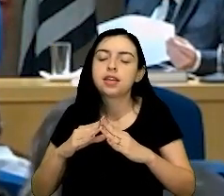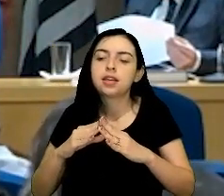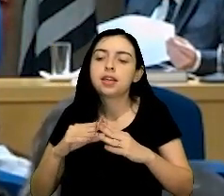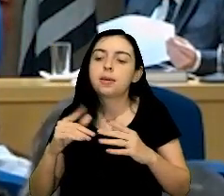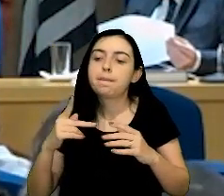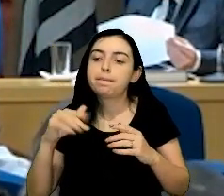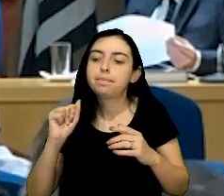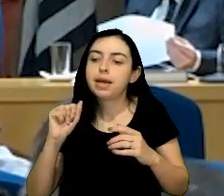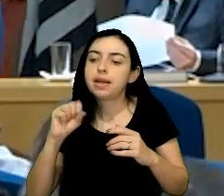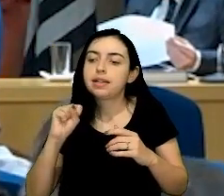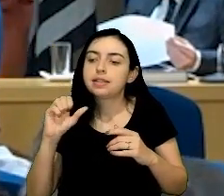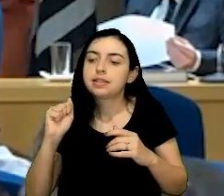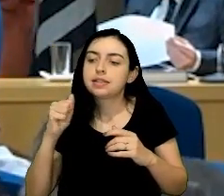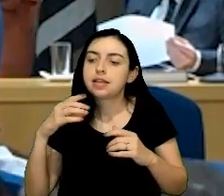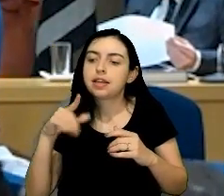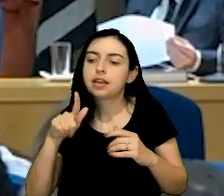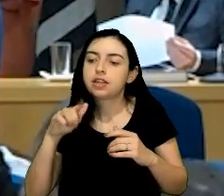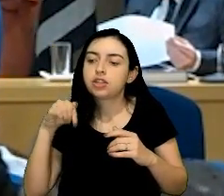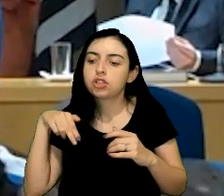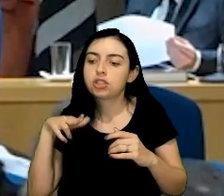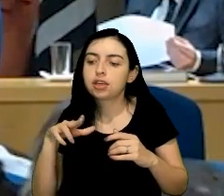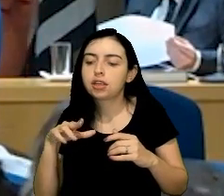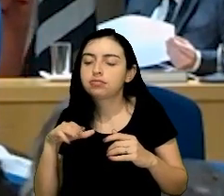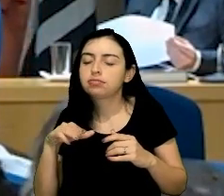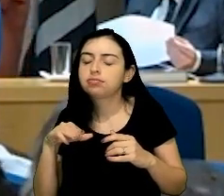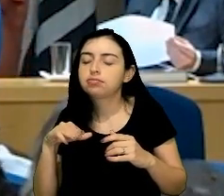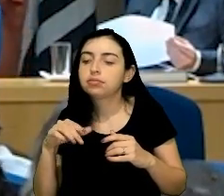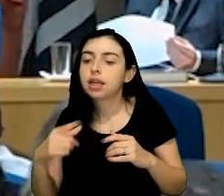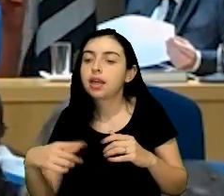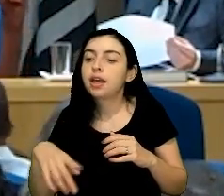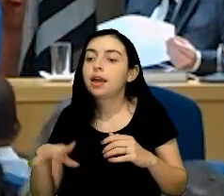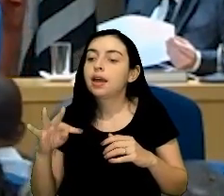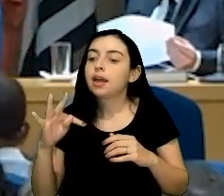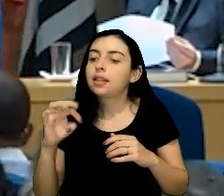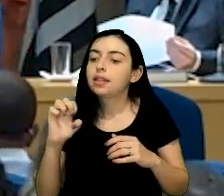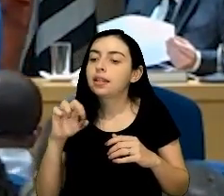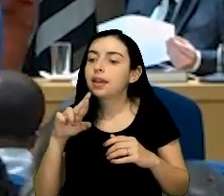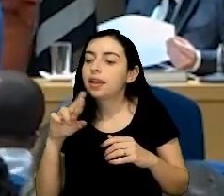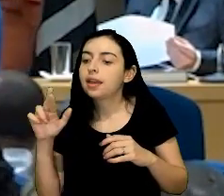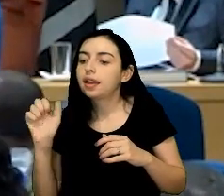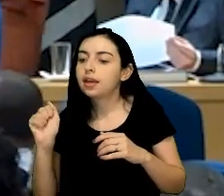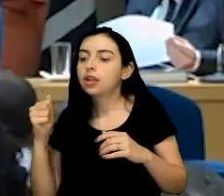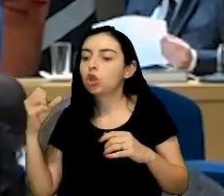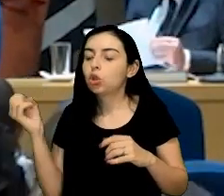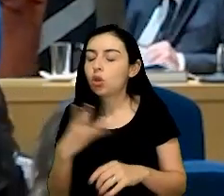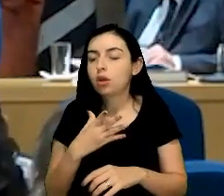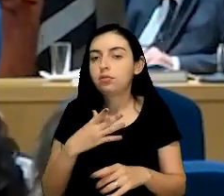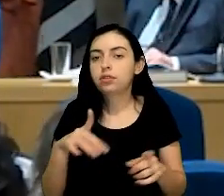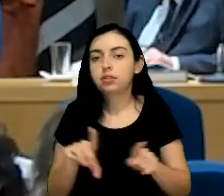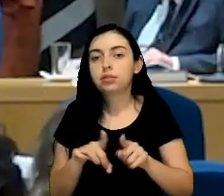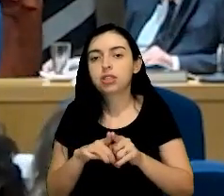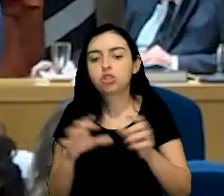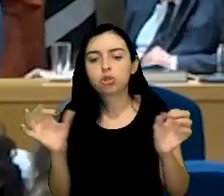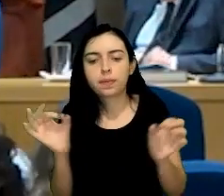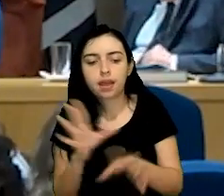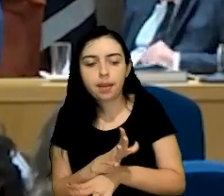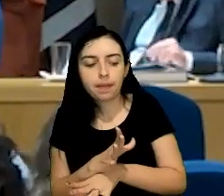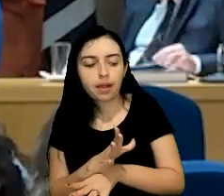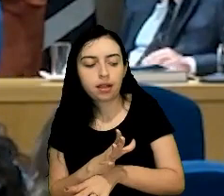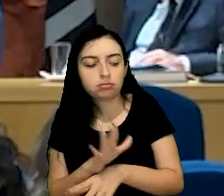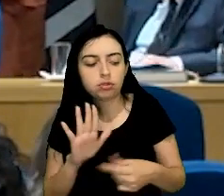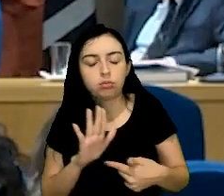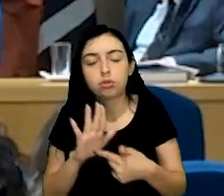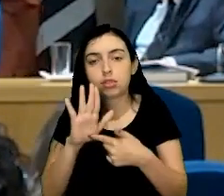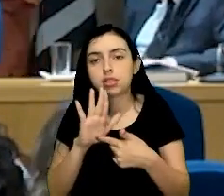tem um grupo que também trata só das crianças, a IKMR, e gostaria só de fechar, então, para mostrar para vocês que na Unicamp